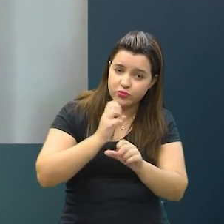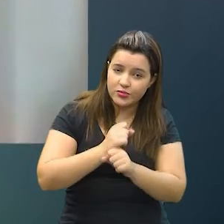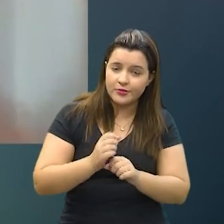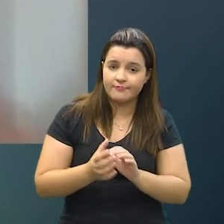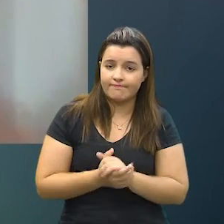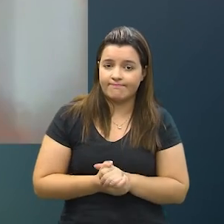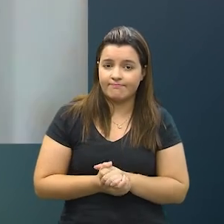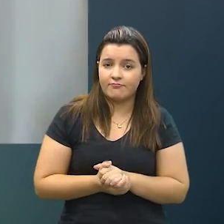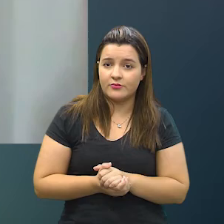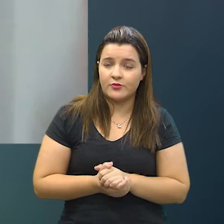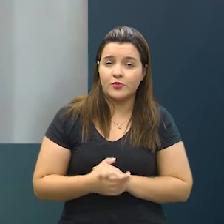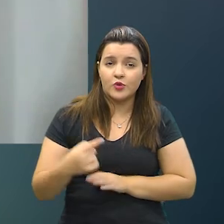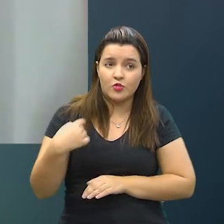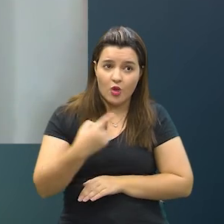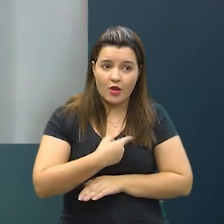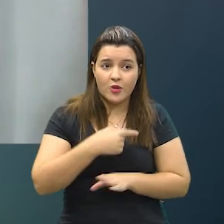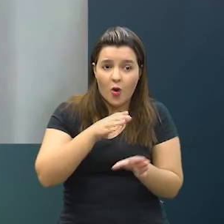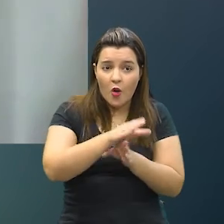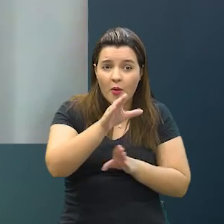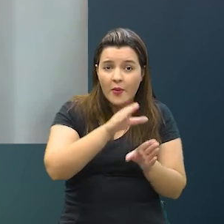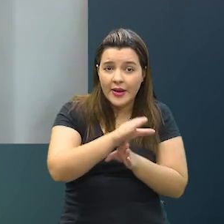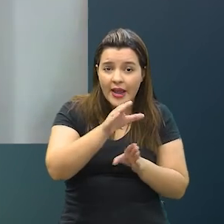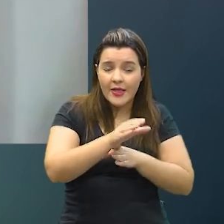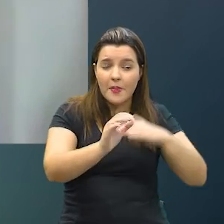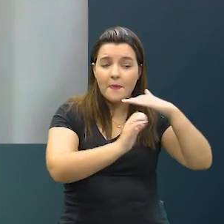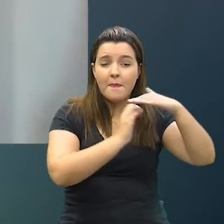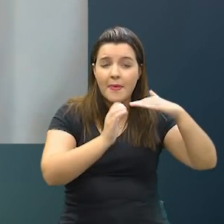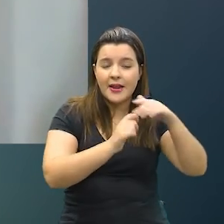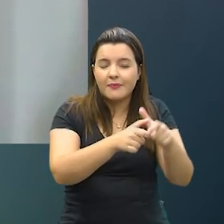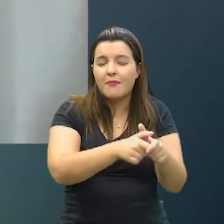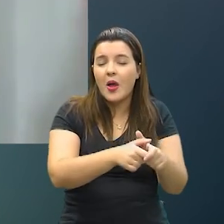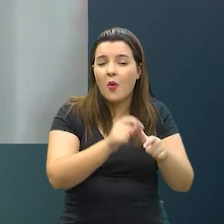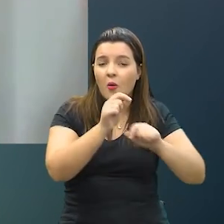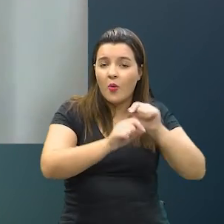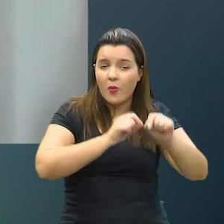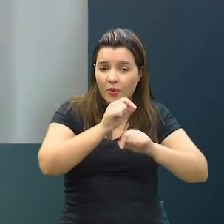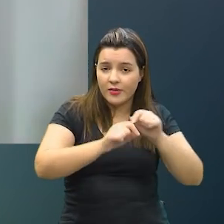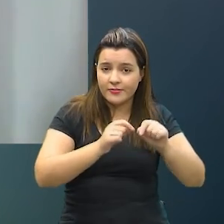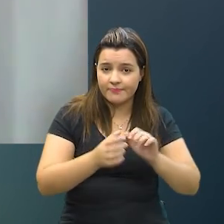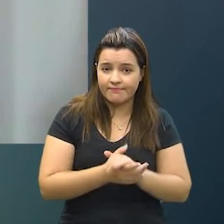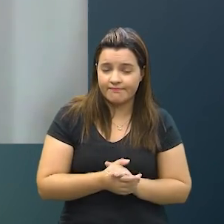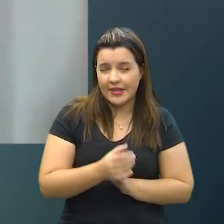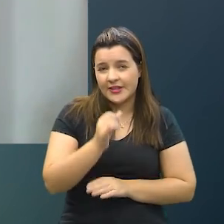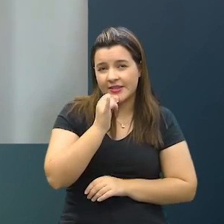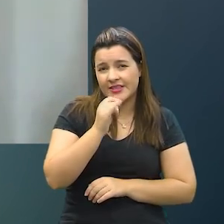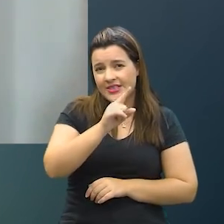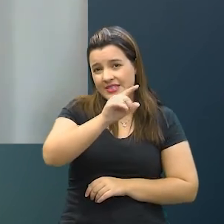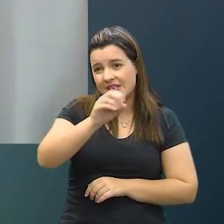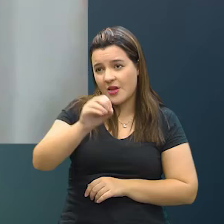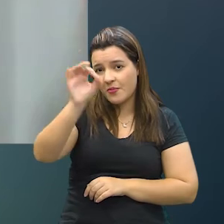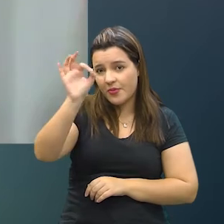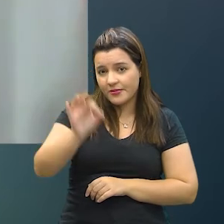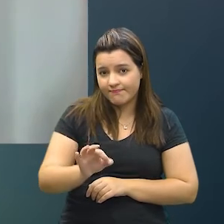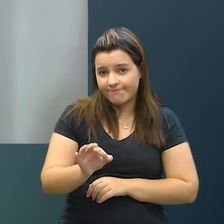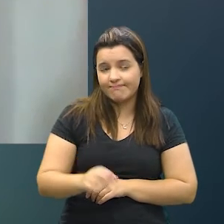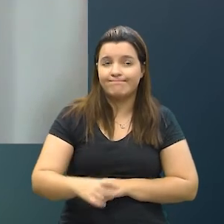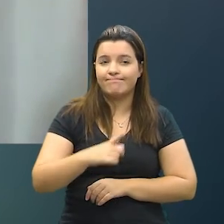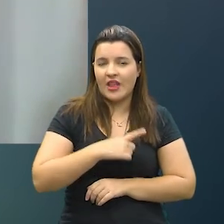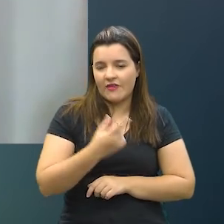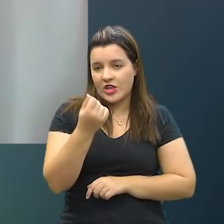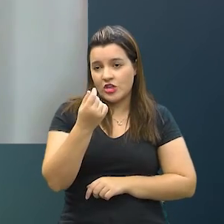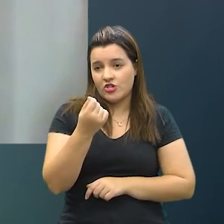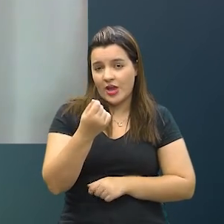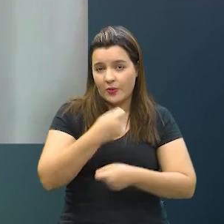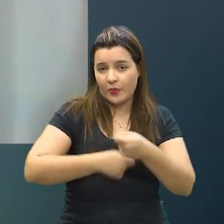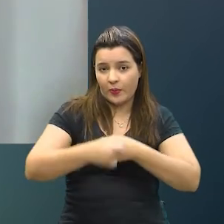o que a gente tem orientado para agora? Então, a maioria das empresas, né, quase que 100% das empresas, tiveram queda nas